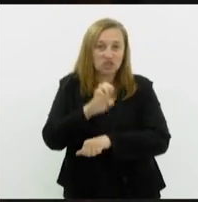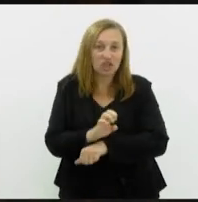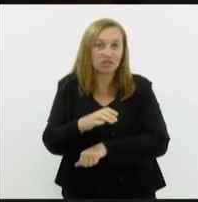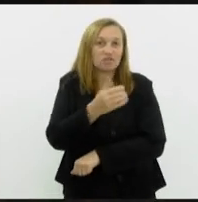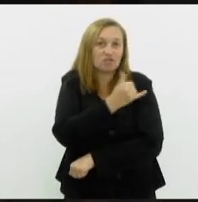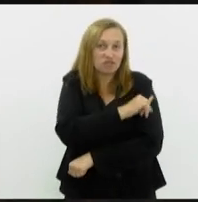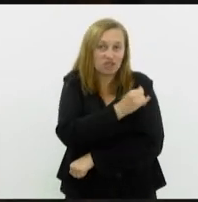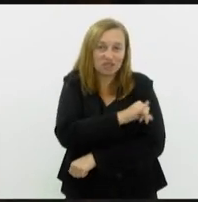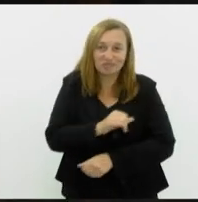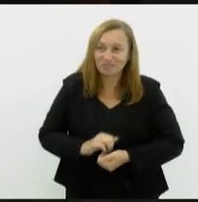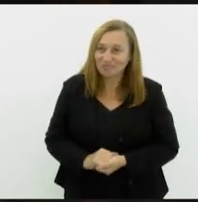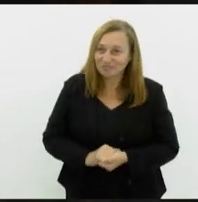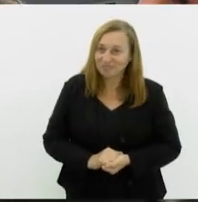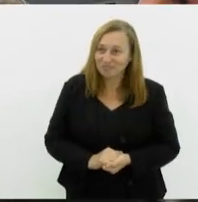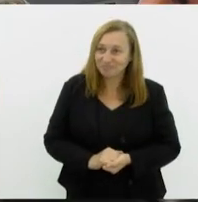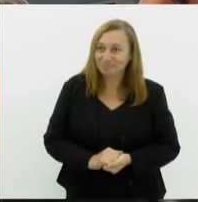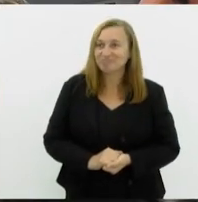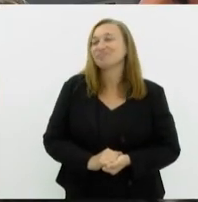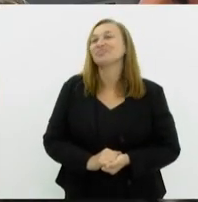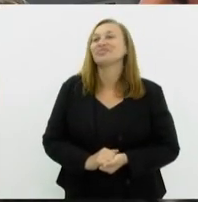Rio de Janeiro.